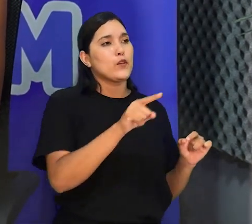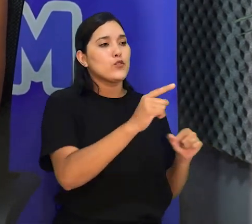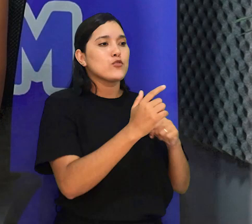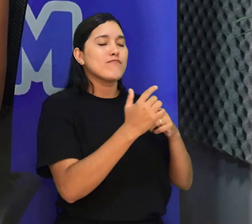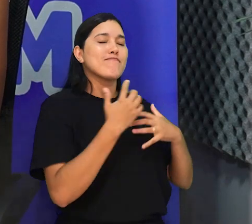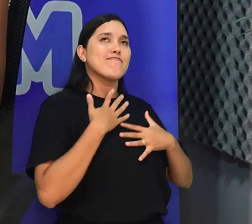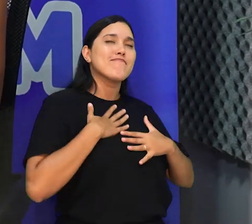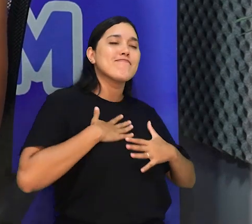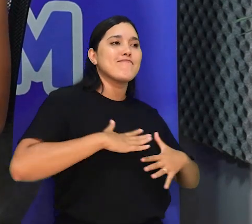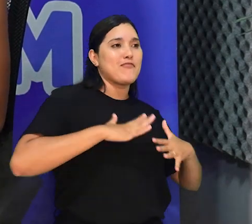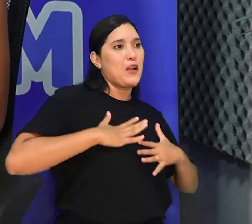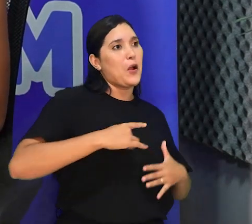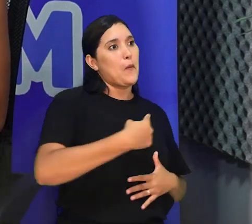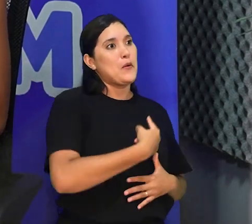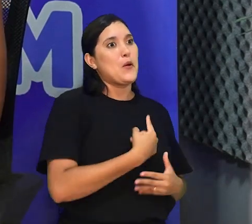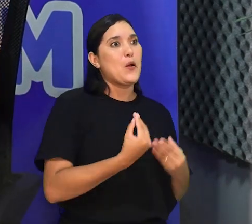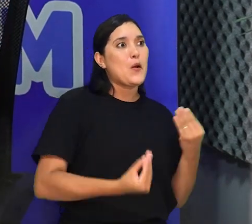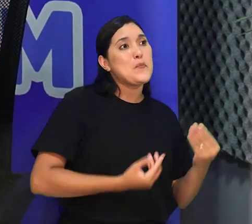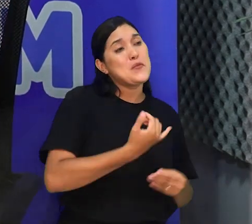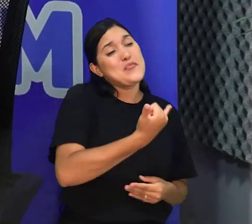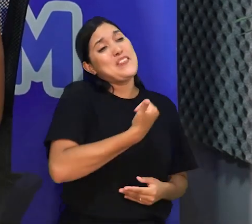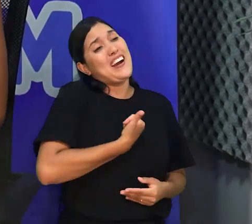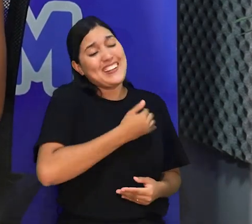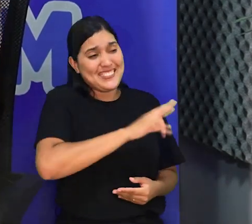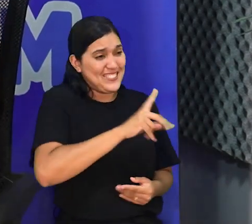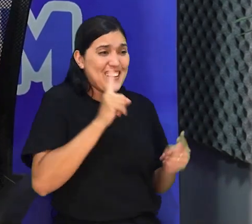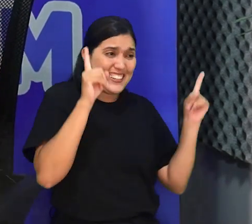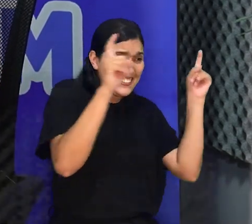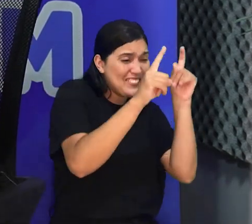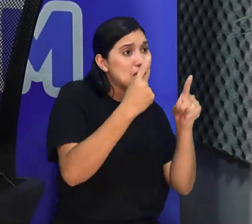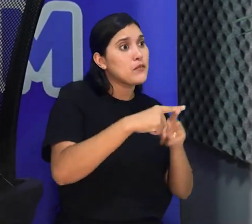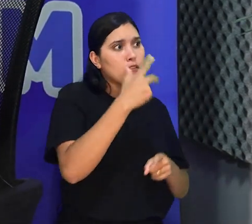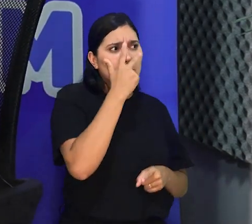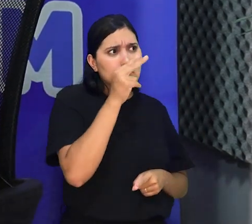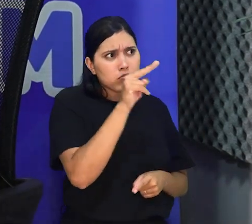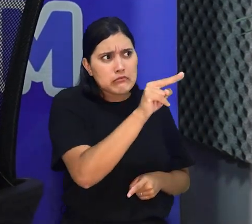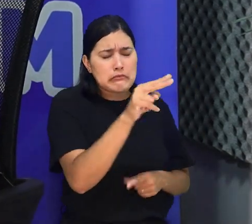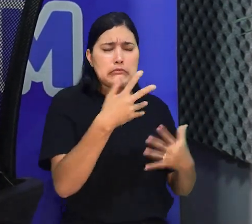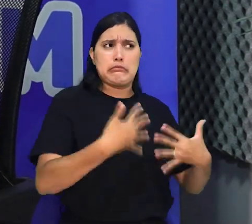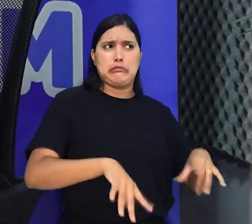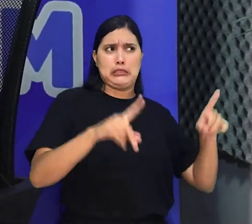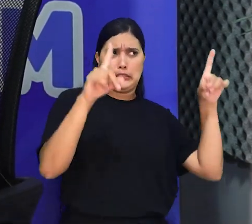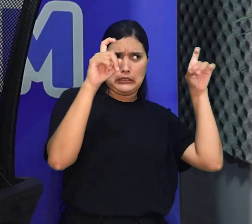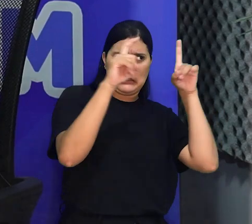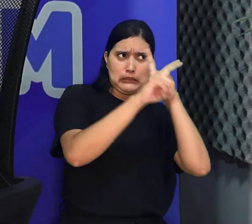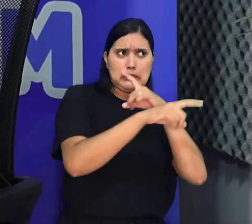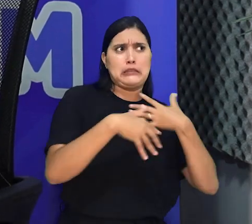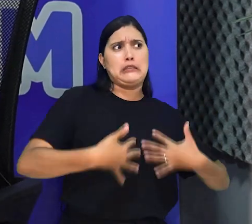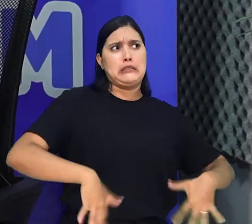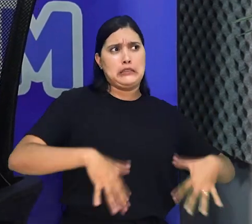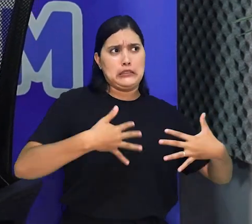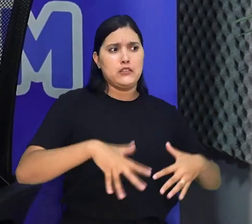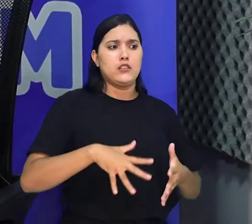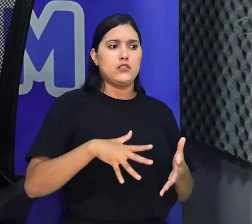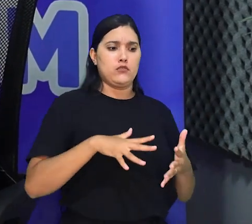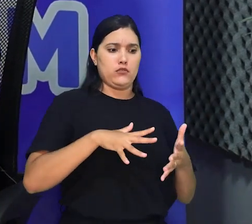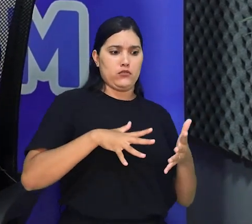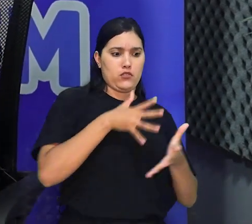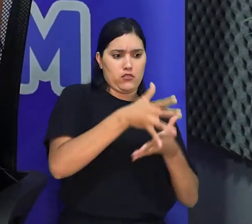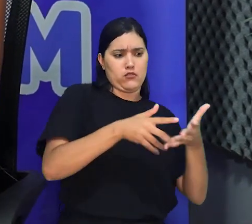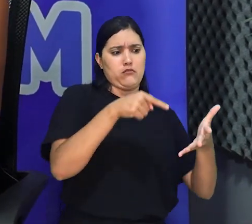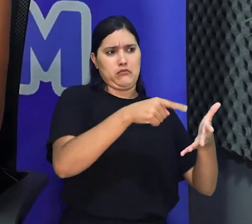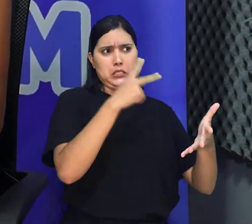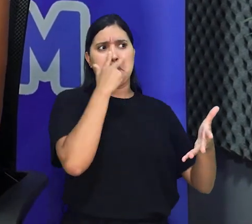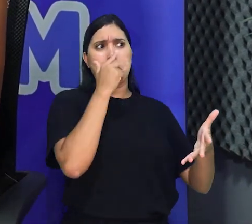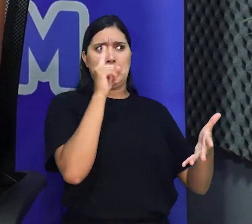gente, como... Eu quero que você acalente dizendo que não é difícil, né? Porque parece difícil. Né? Parece,